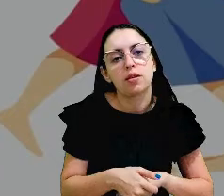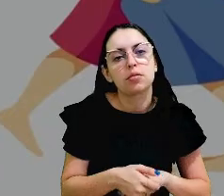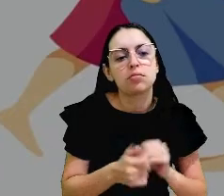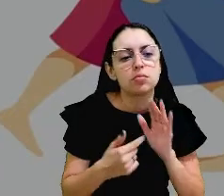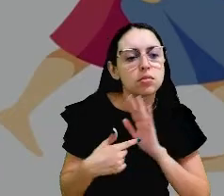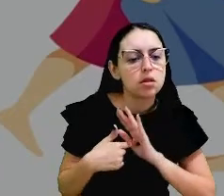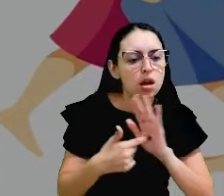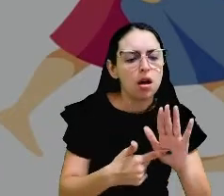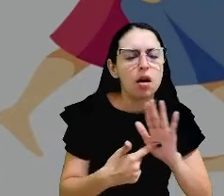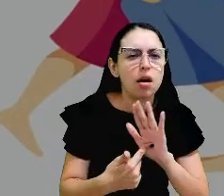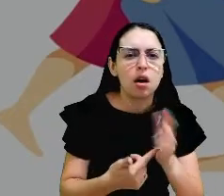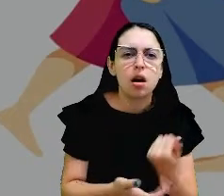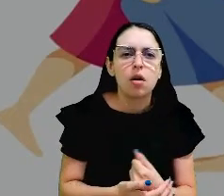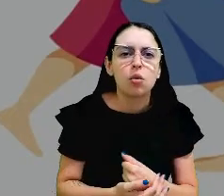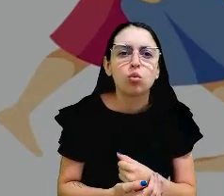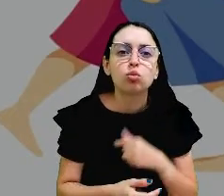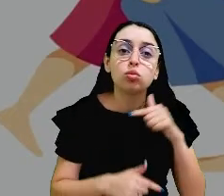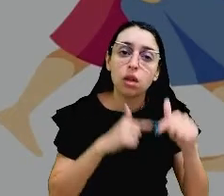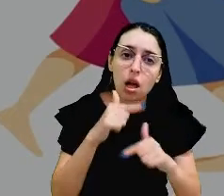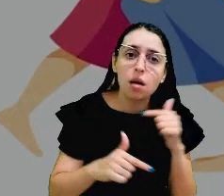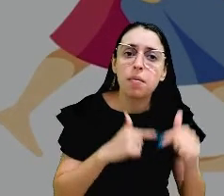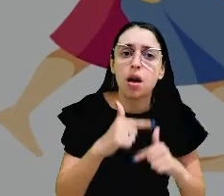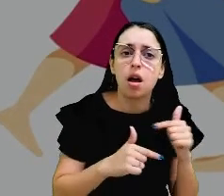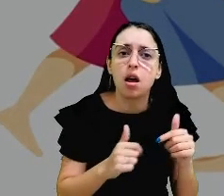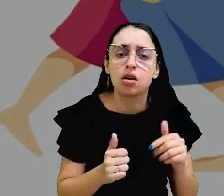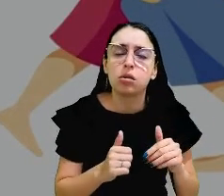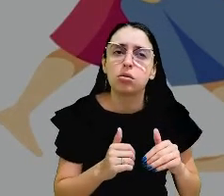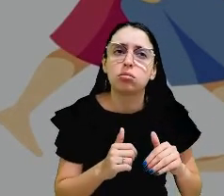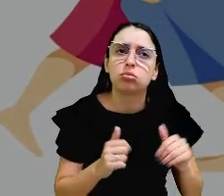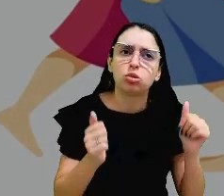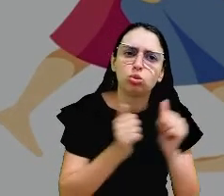expressa justamente o trabalho, a dupla